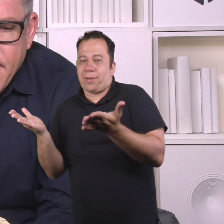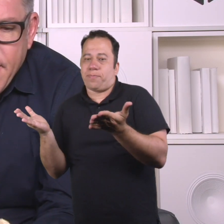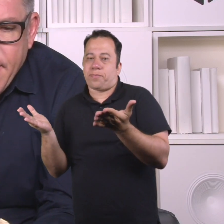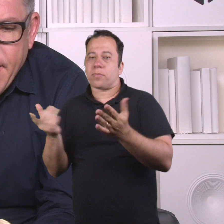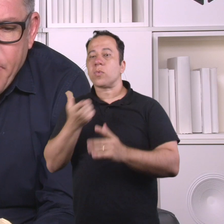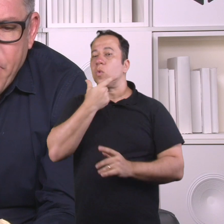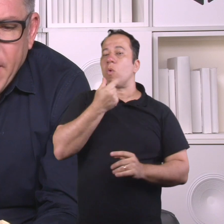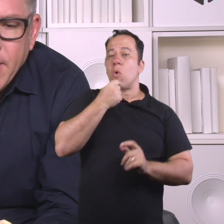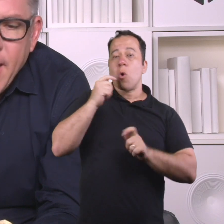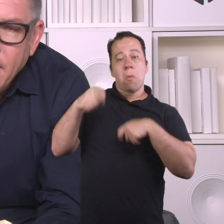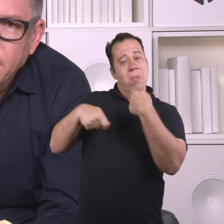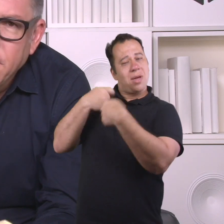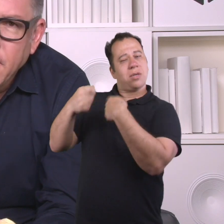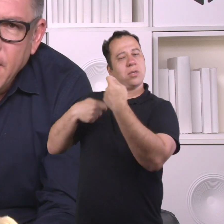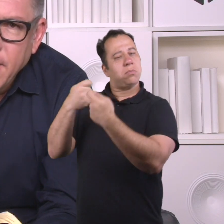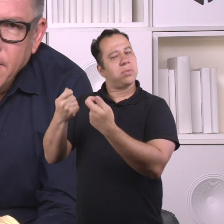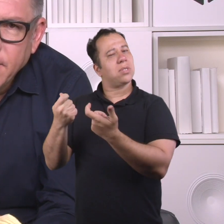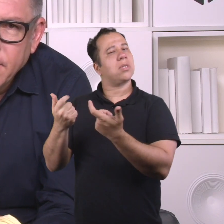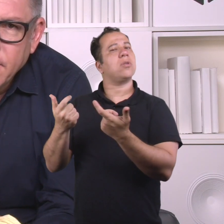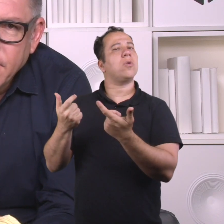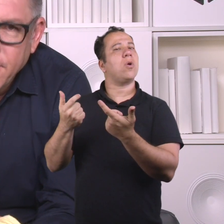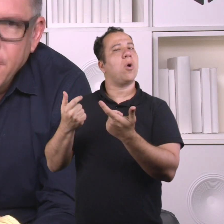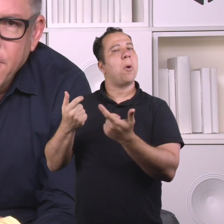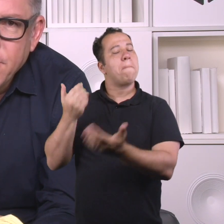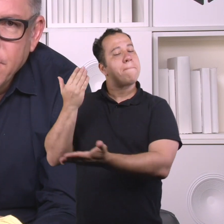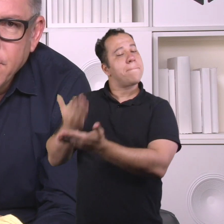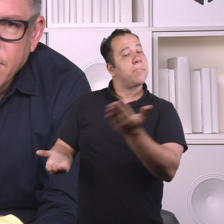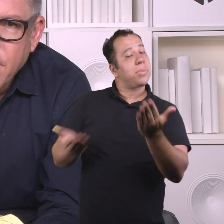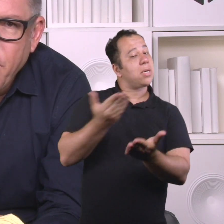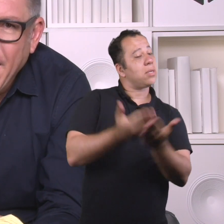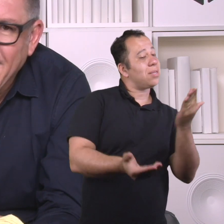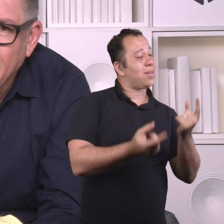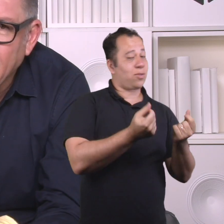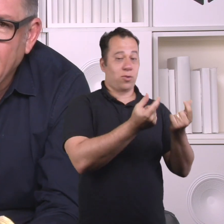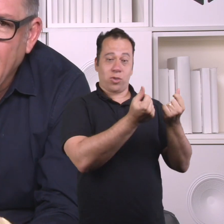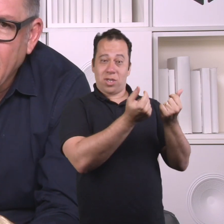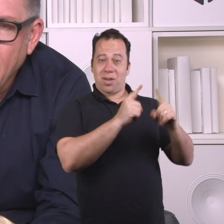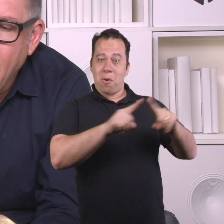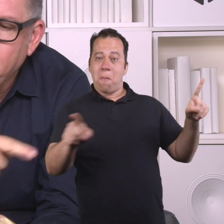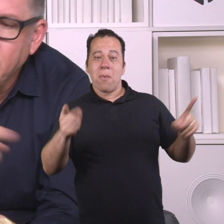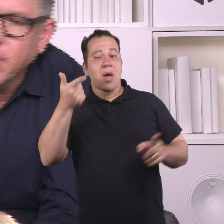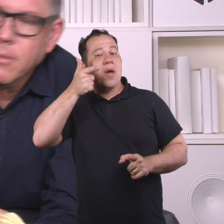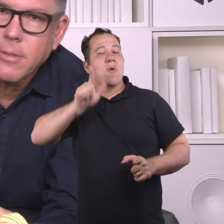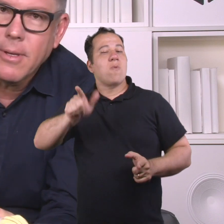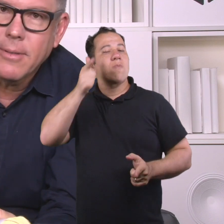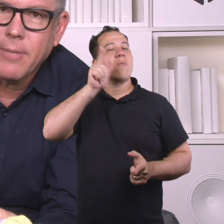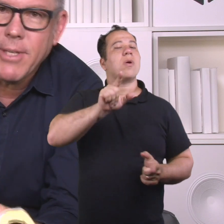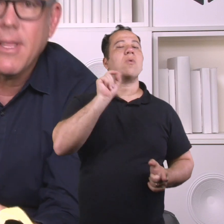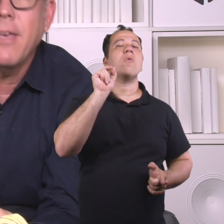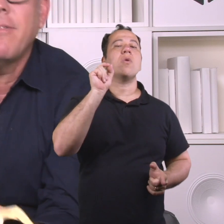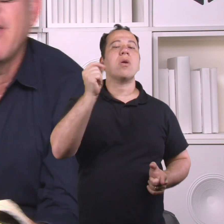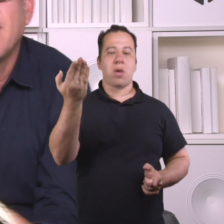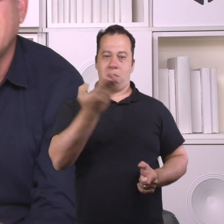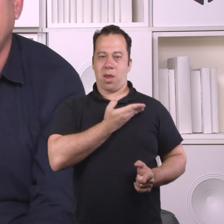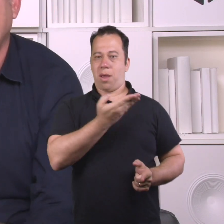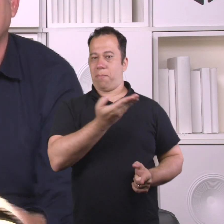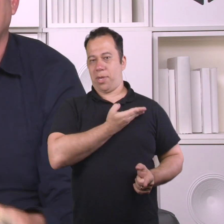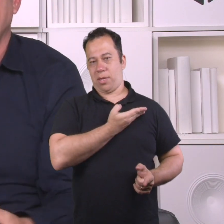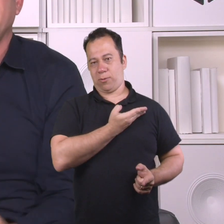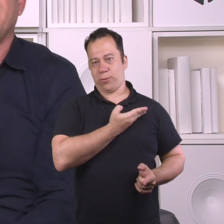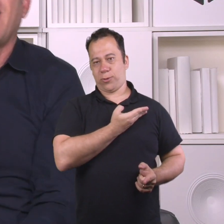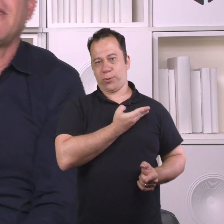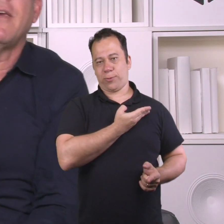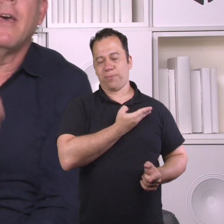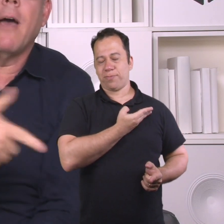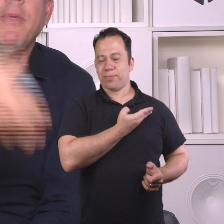dívidas perdendo dinheiro, diz Jesus, para ganhar amigos. Talvez daí venha esse ditado